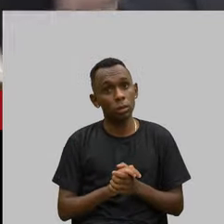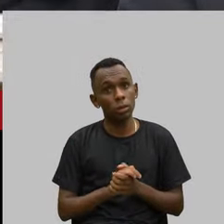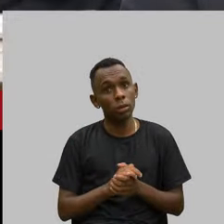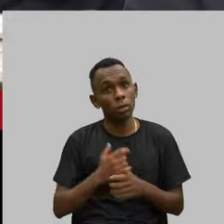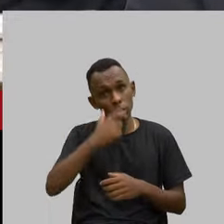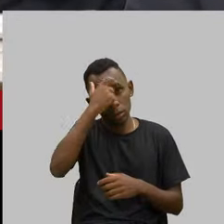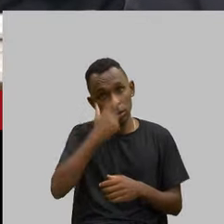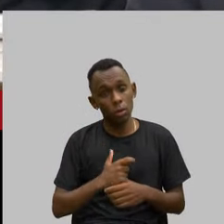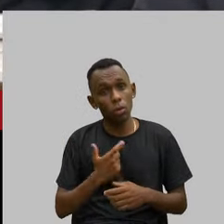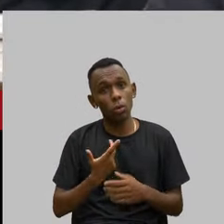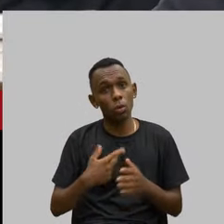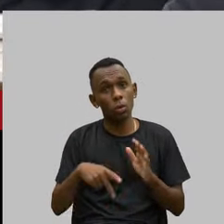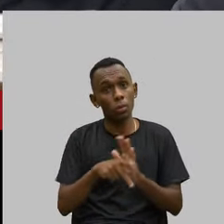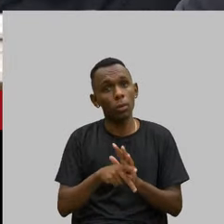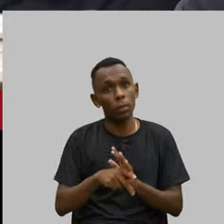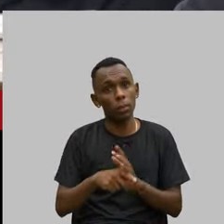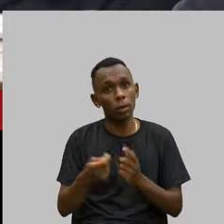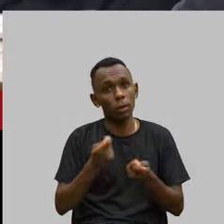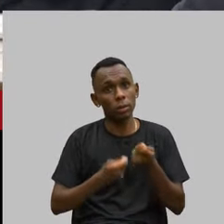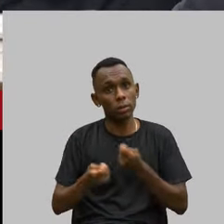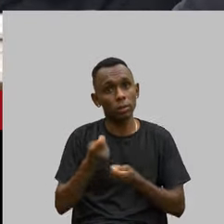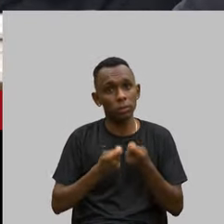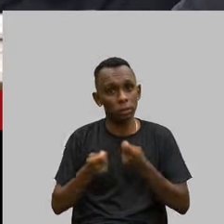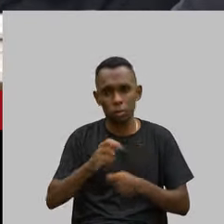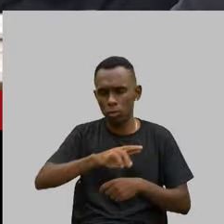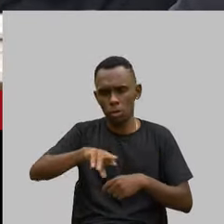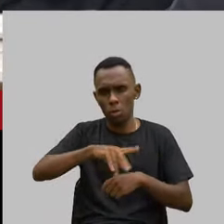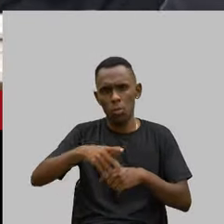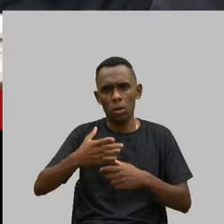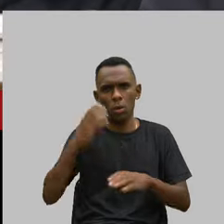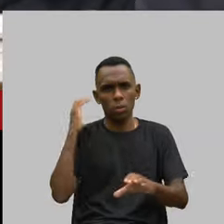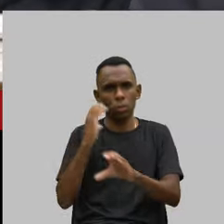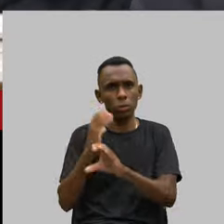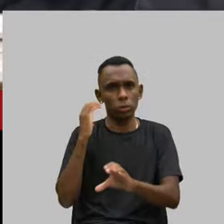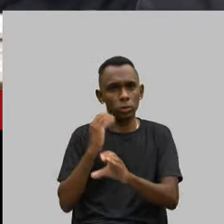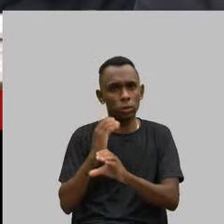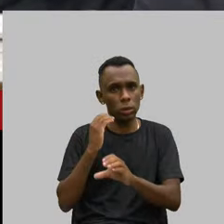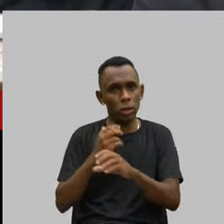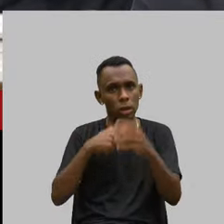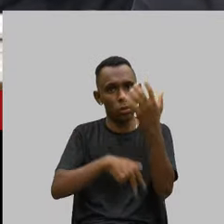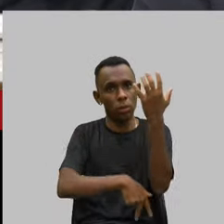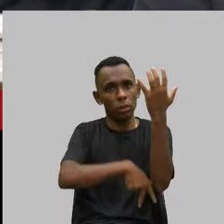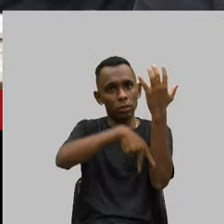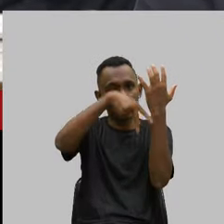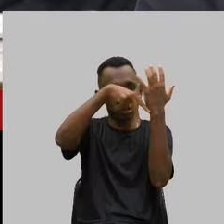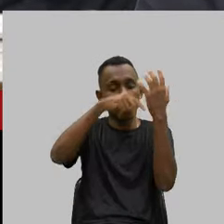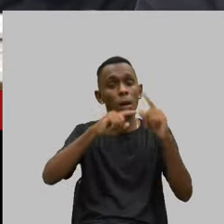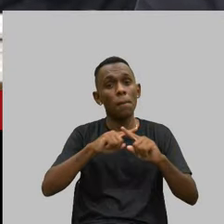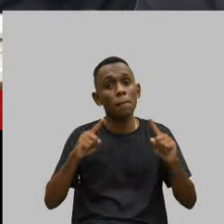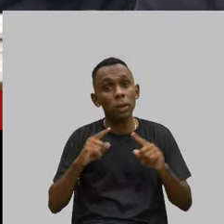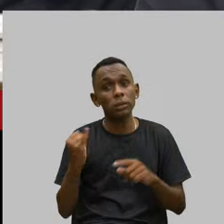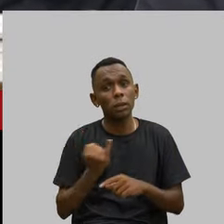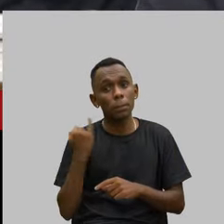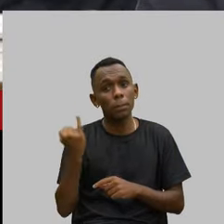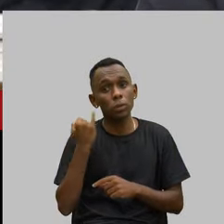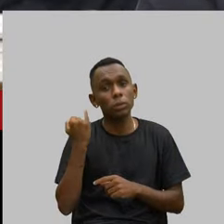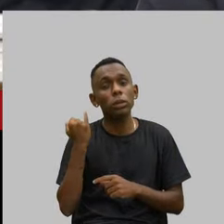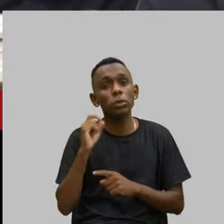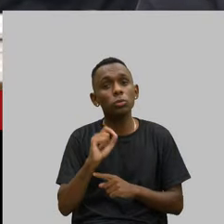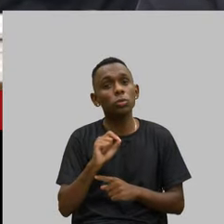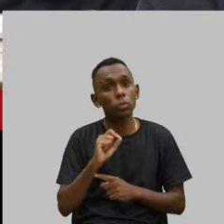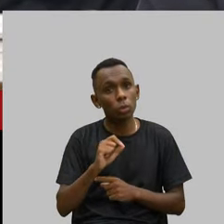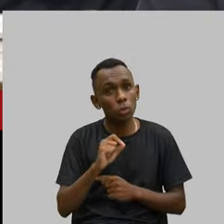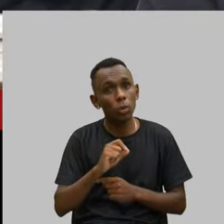administradora pública não sou engenheira sei lá o que que qual é a engenharia que fala de elevadores mas é importante a gente eh destacar que